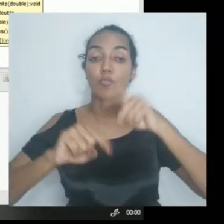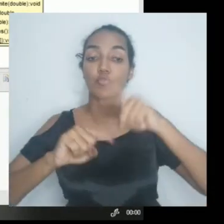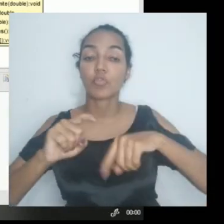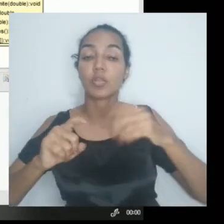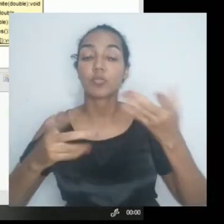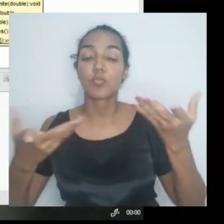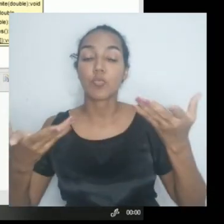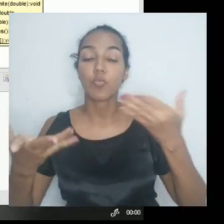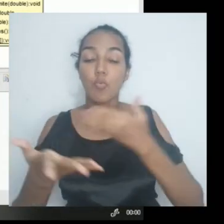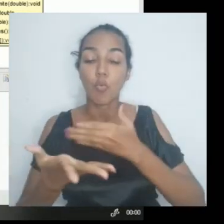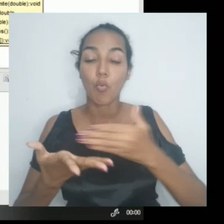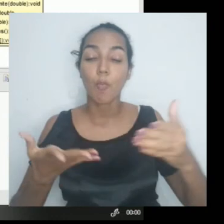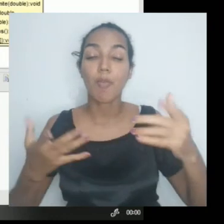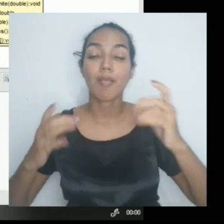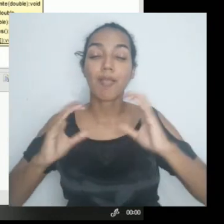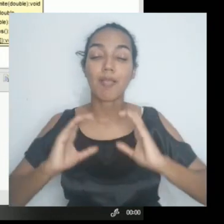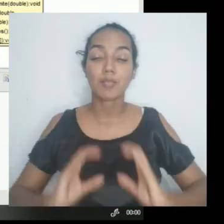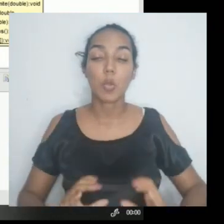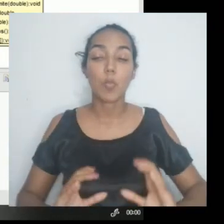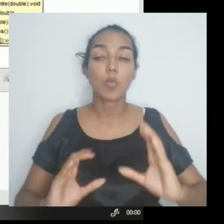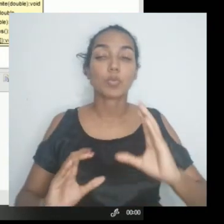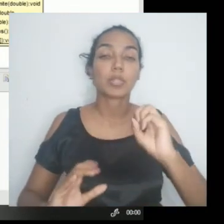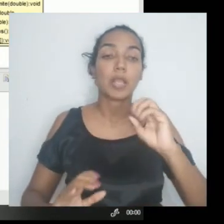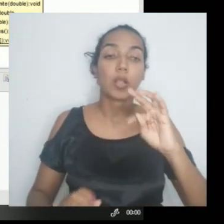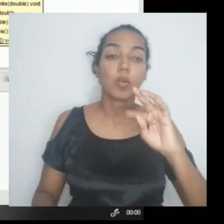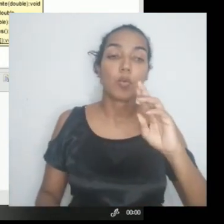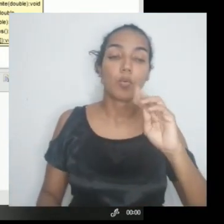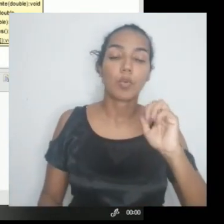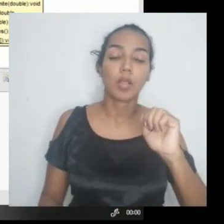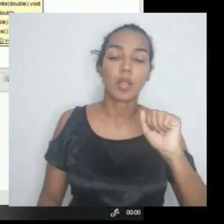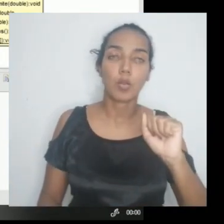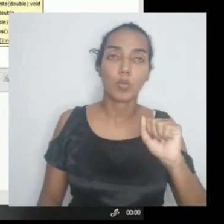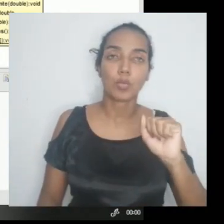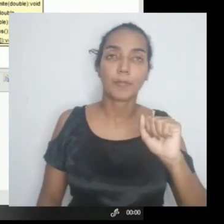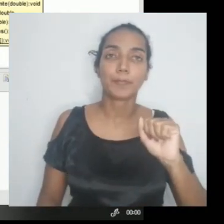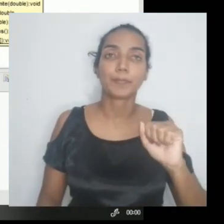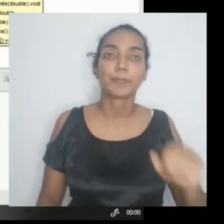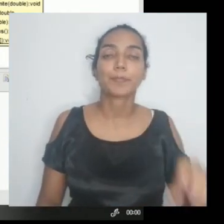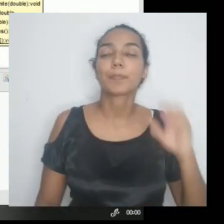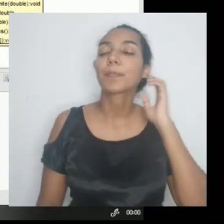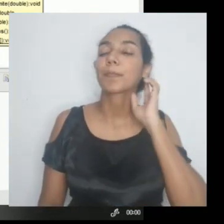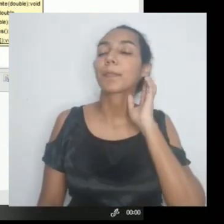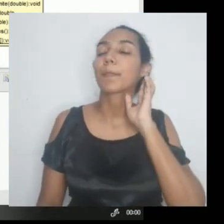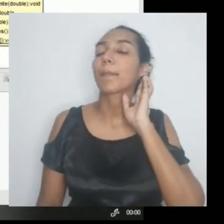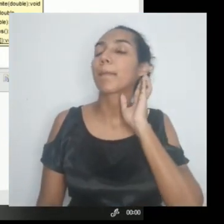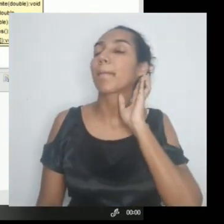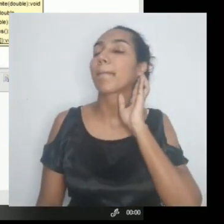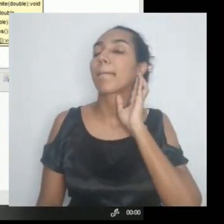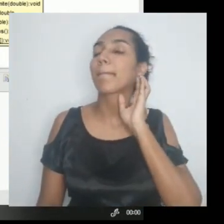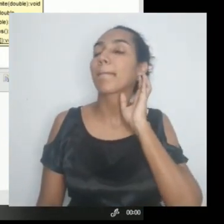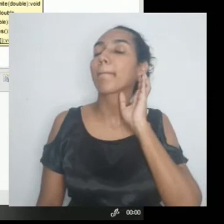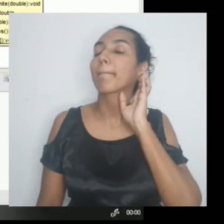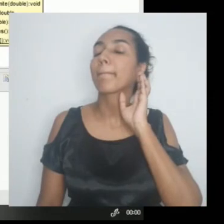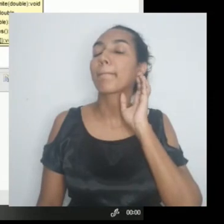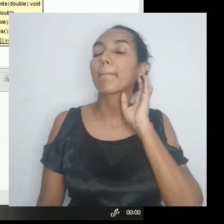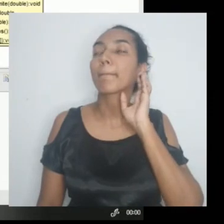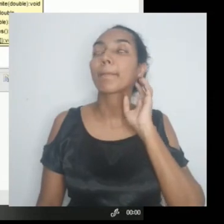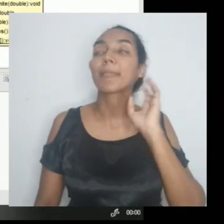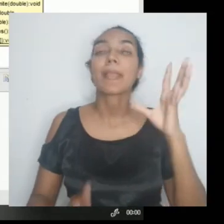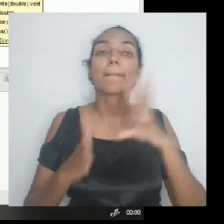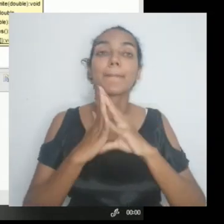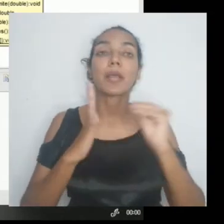o nomezinho da variável local. E aí sim eu faço as comparações. Se o parâmetro.getNumero for diferente de nulo,